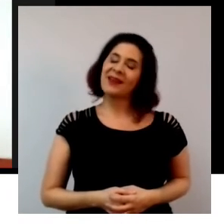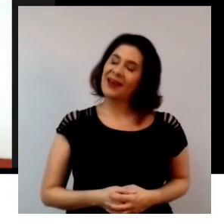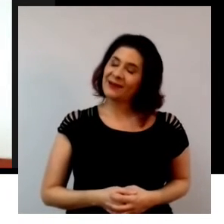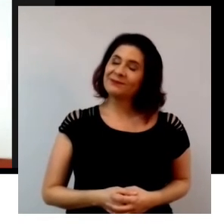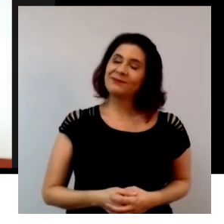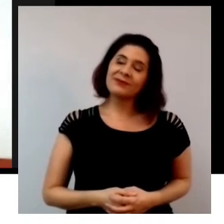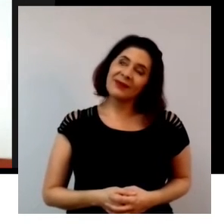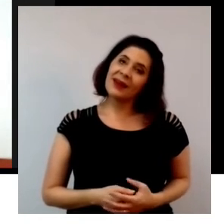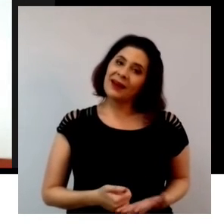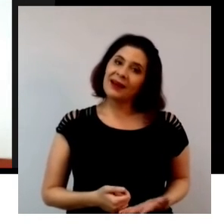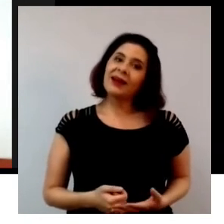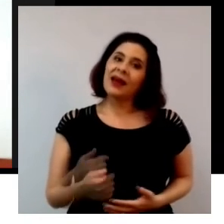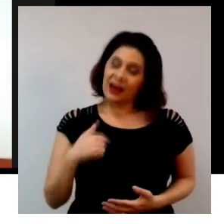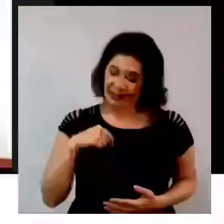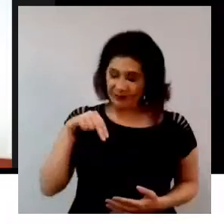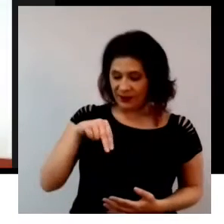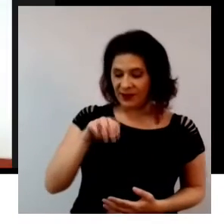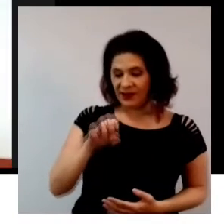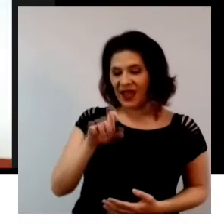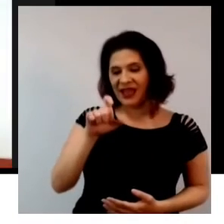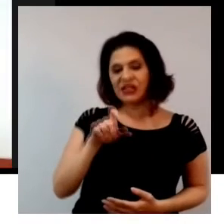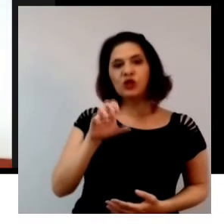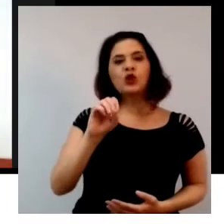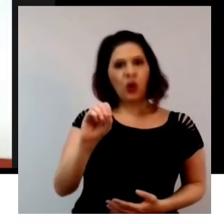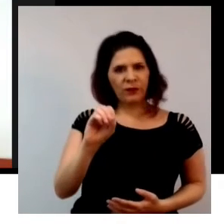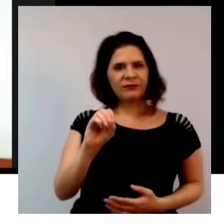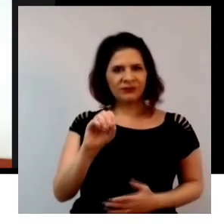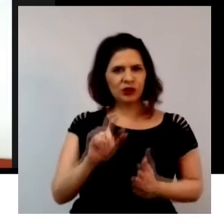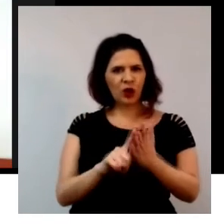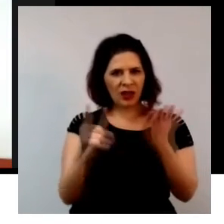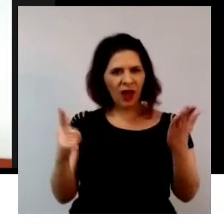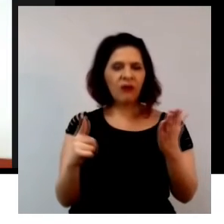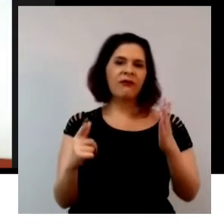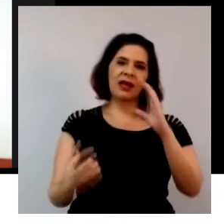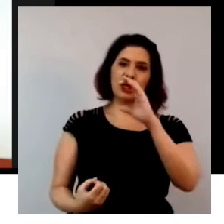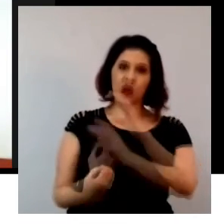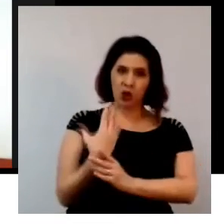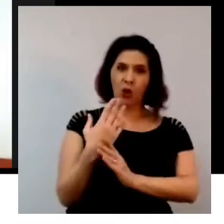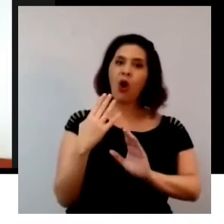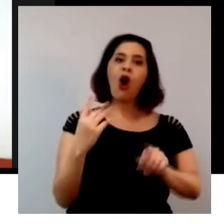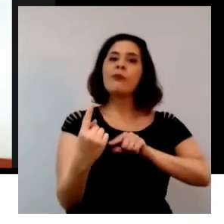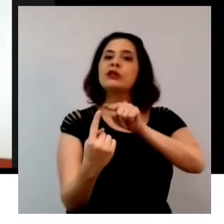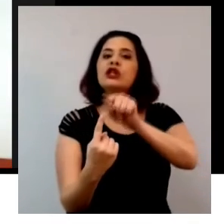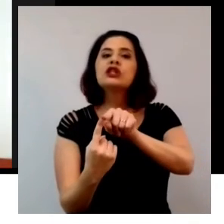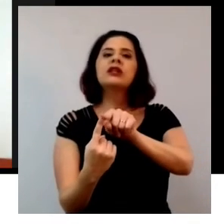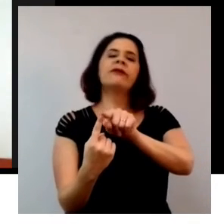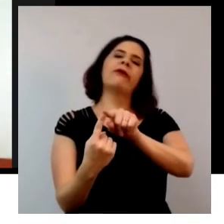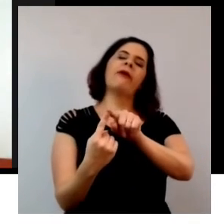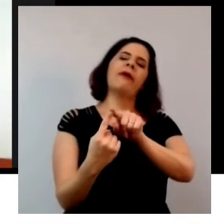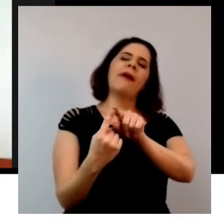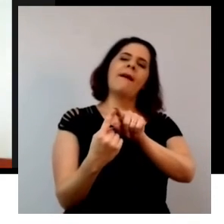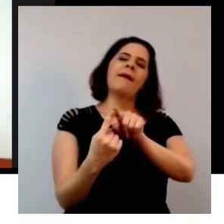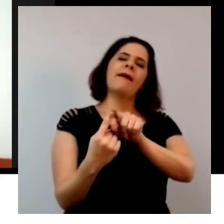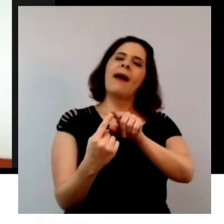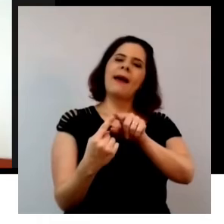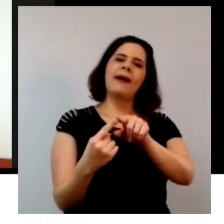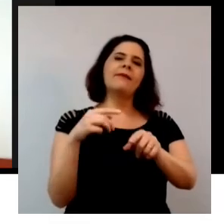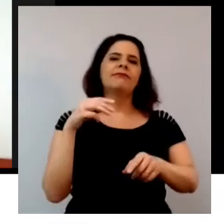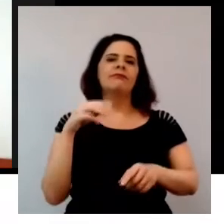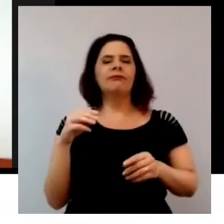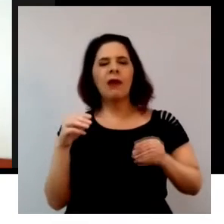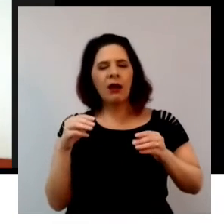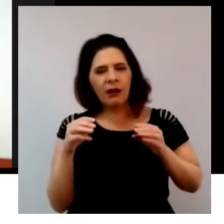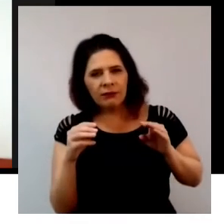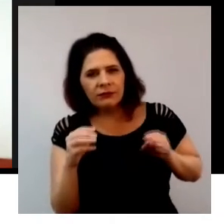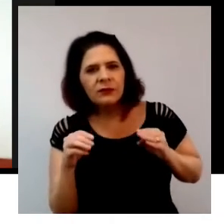Nexo foi criado com o intuito de, assim, a gente tem na nossa missão, a nossa visão, a gente tem contribuir para um debate público plural,